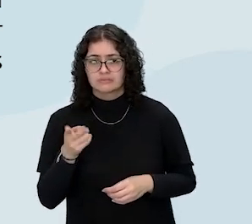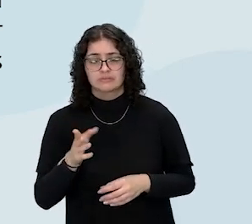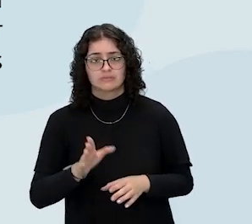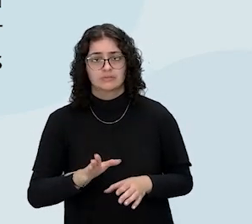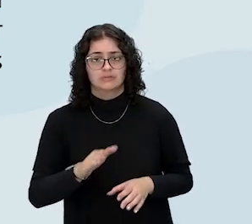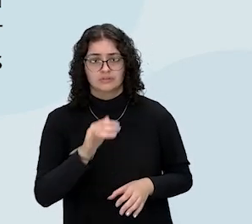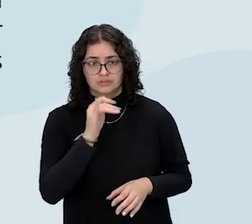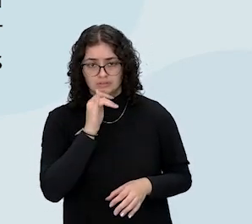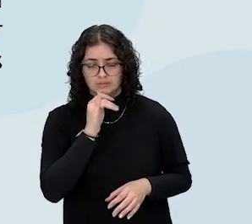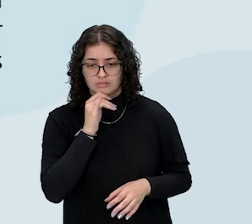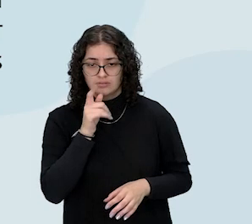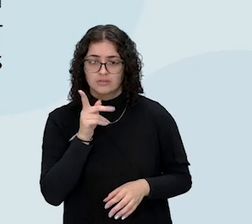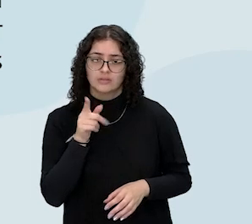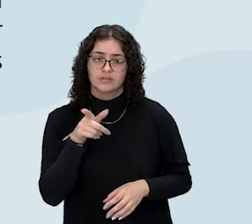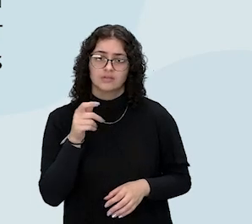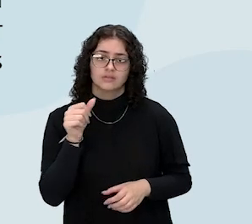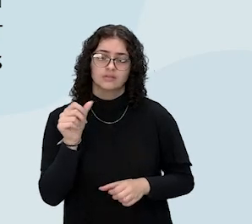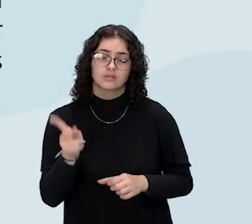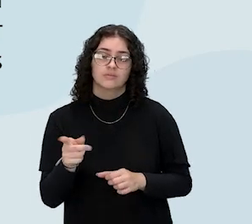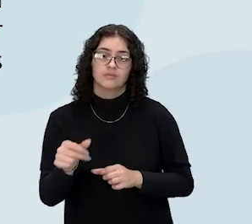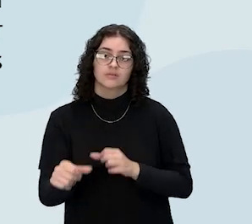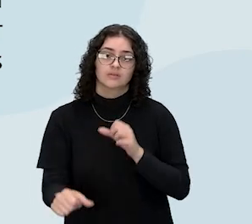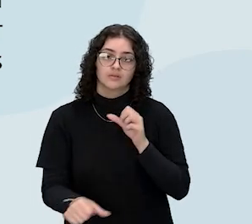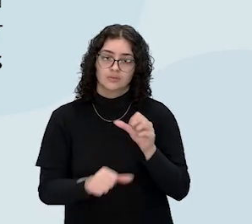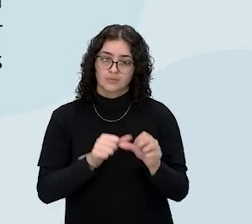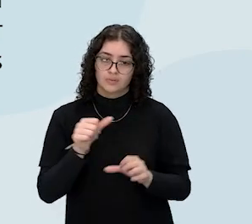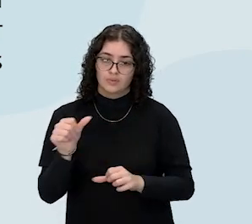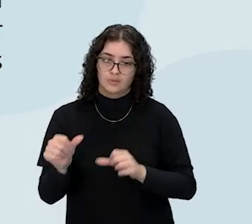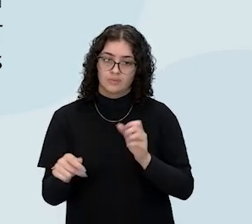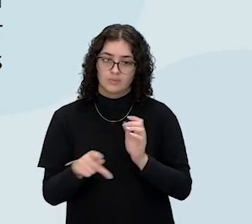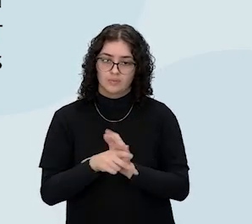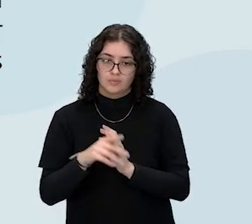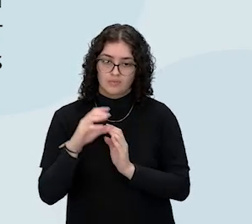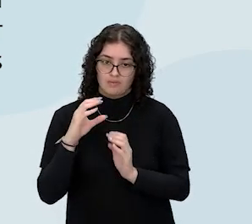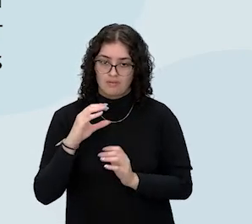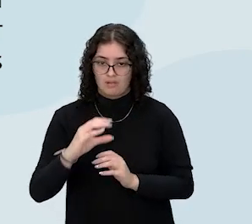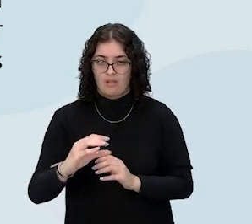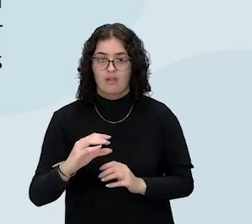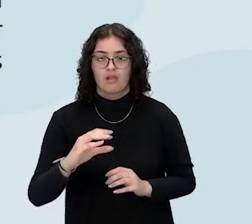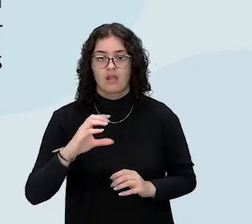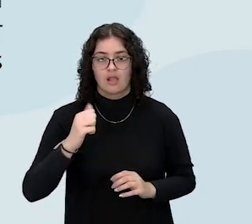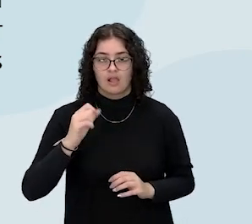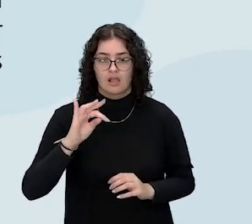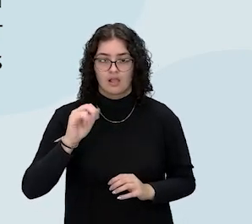Quanto maior essa capacidade de troca de cátions, maior